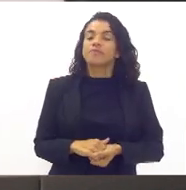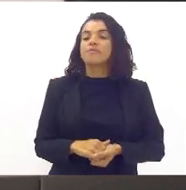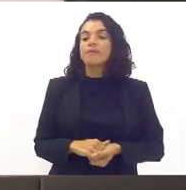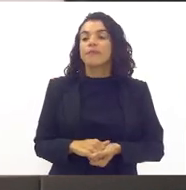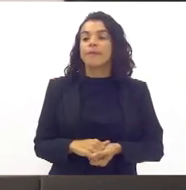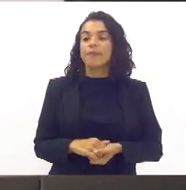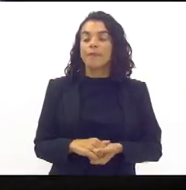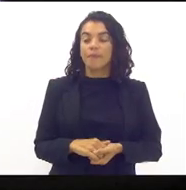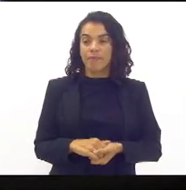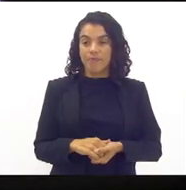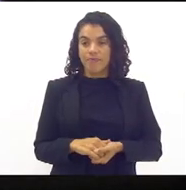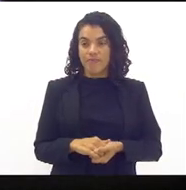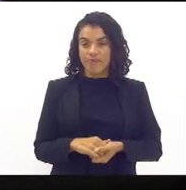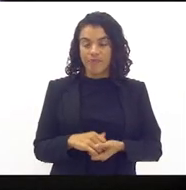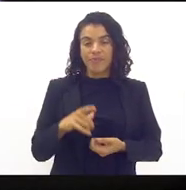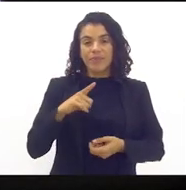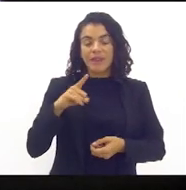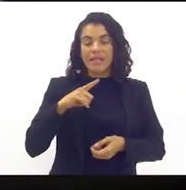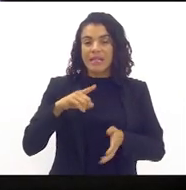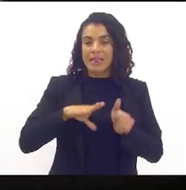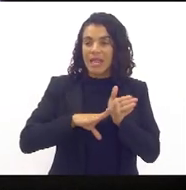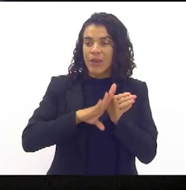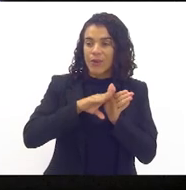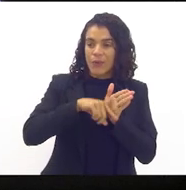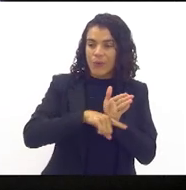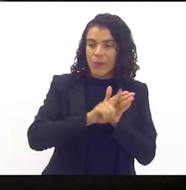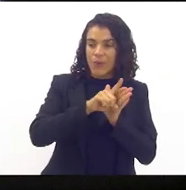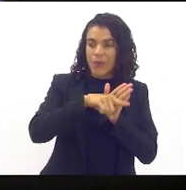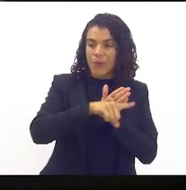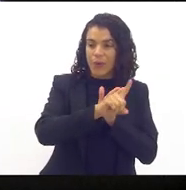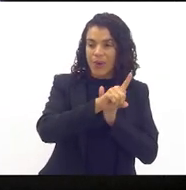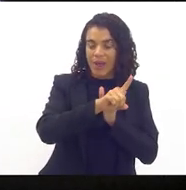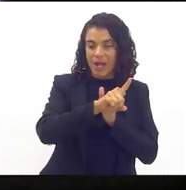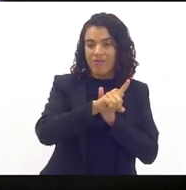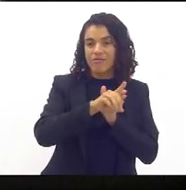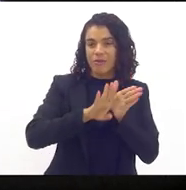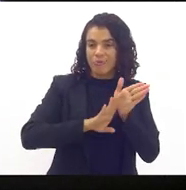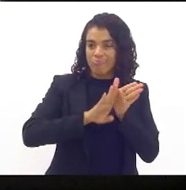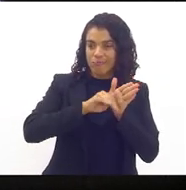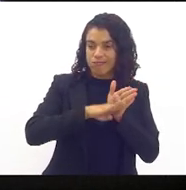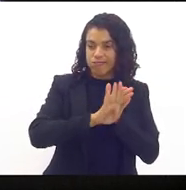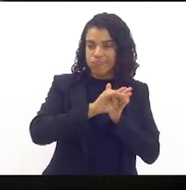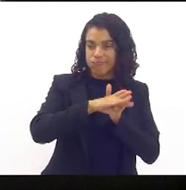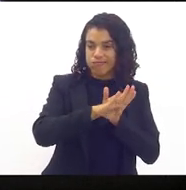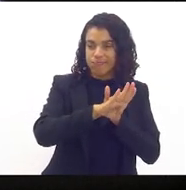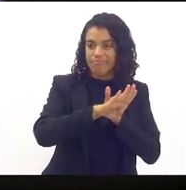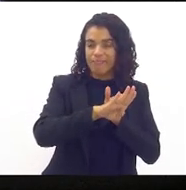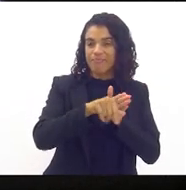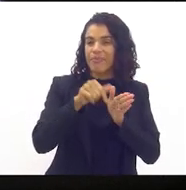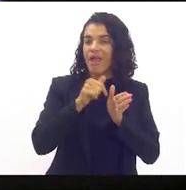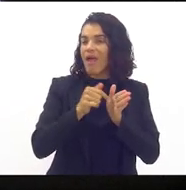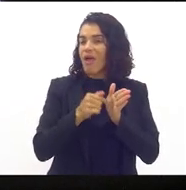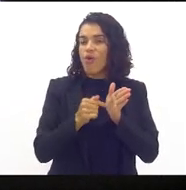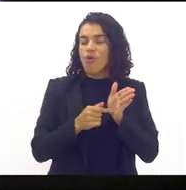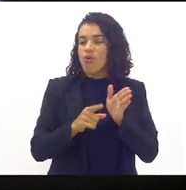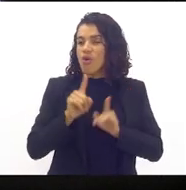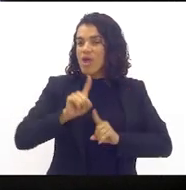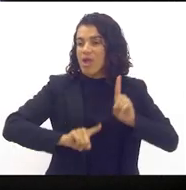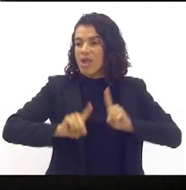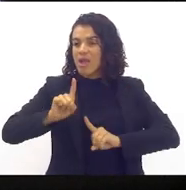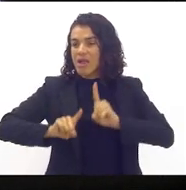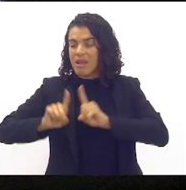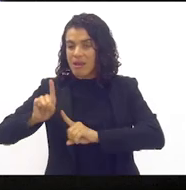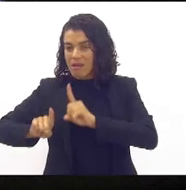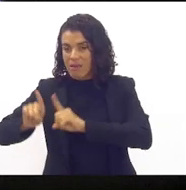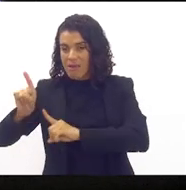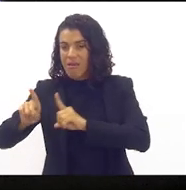Avançando aqui, a gente tem aqui a nossa relação de DCL-RCL, como... Isso aqui mostra uma